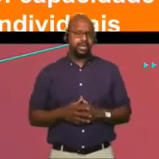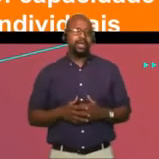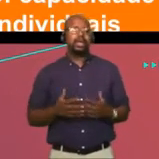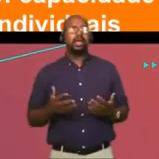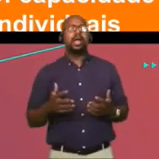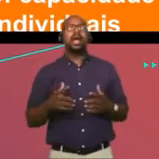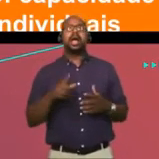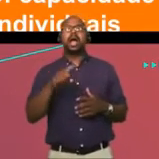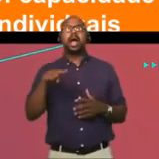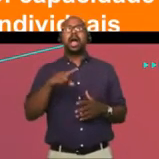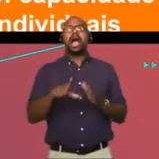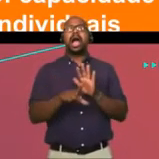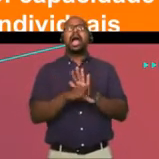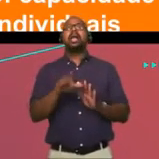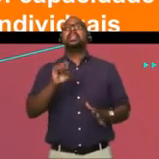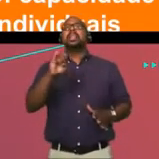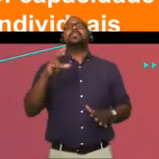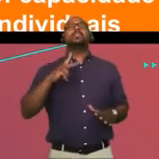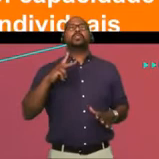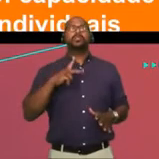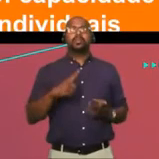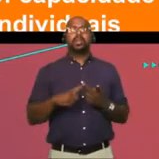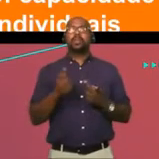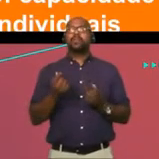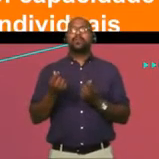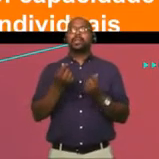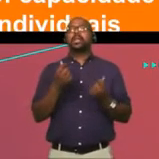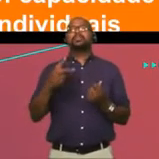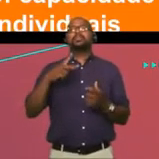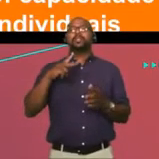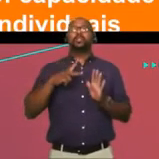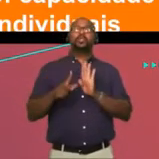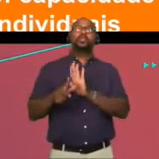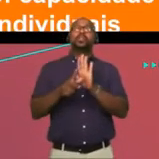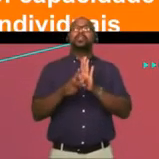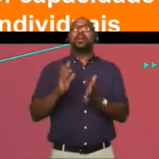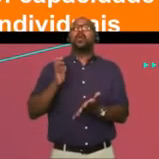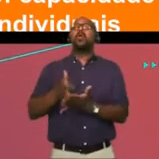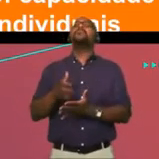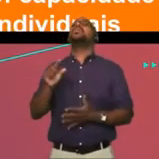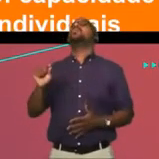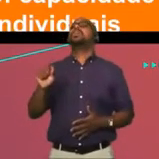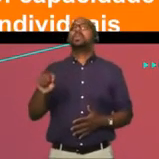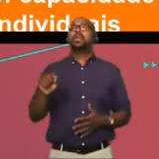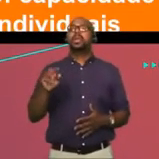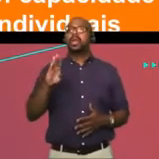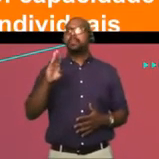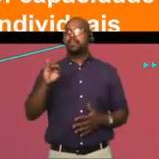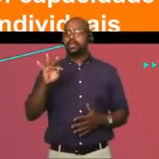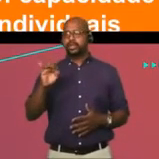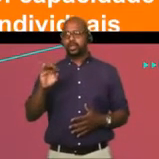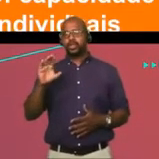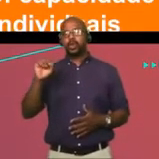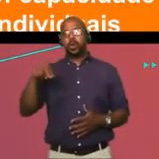lei vai ser individualizado as Finanças não sente visualizada você vai comprar o que vai comprar Bitcoin e vai continuar aplicando